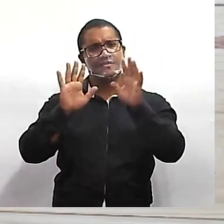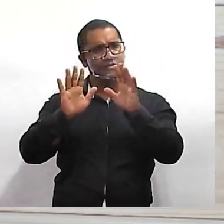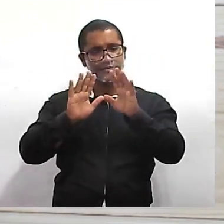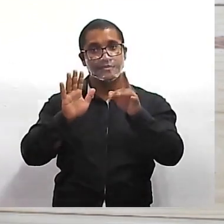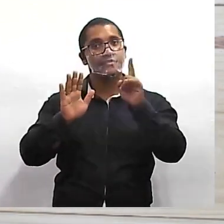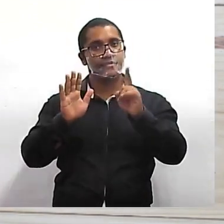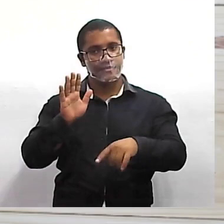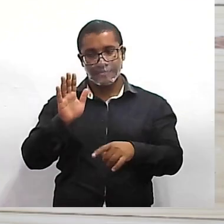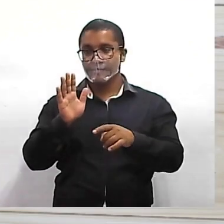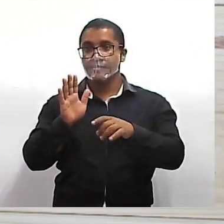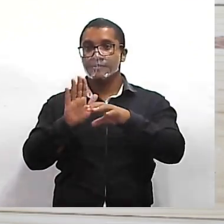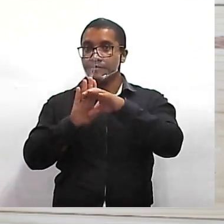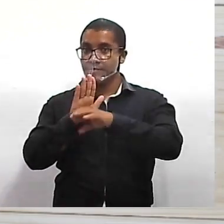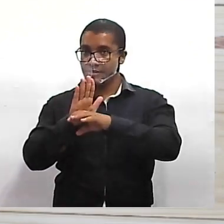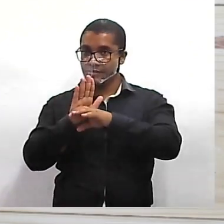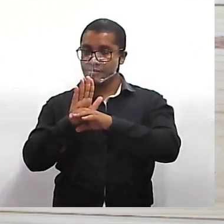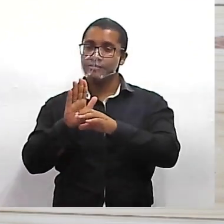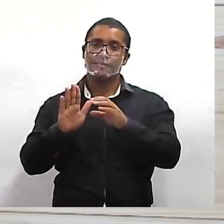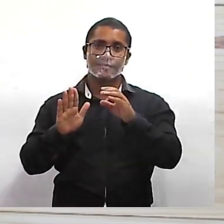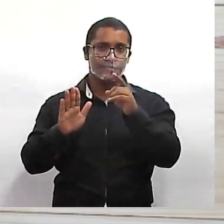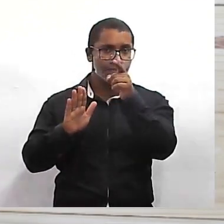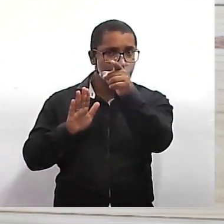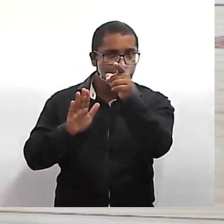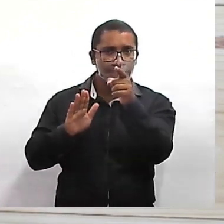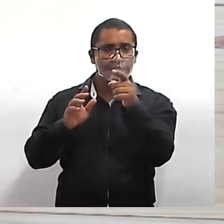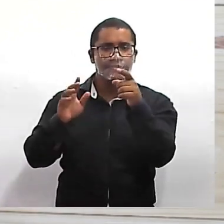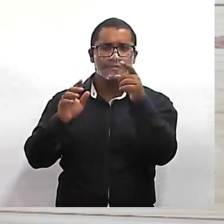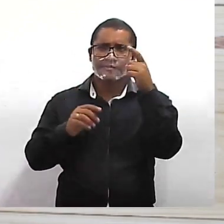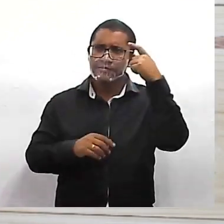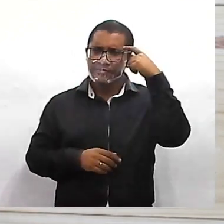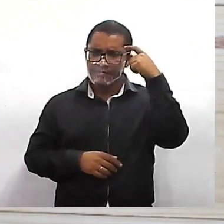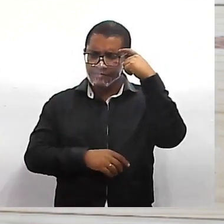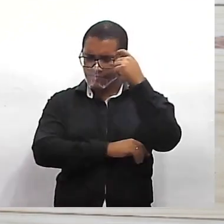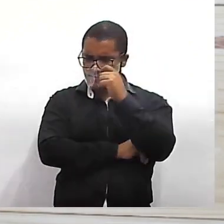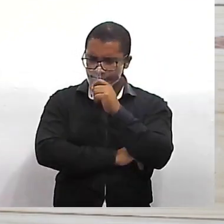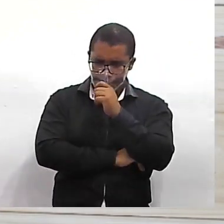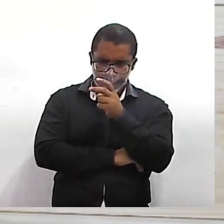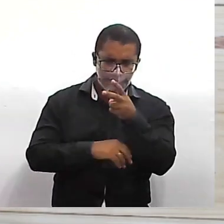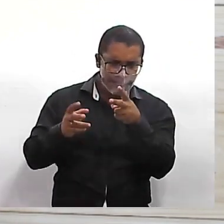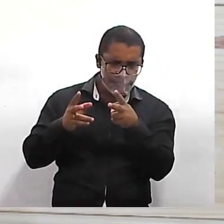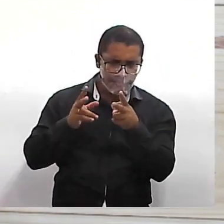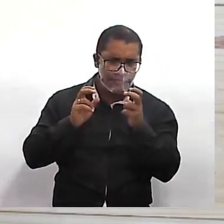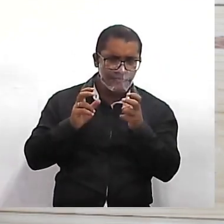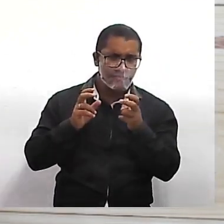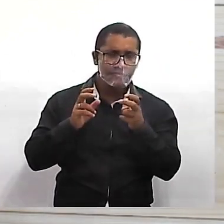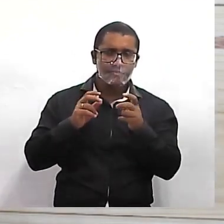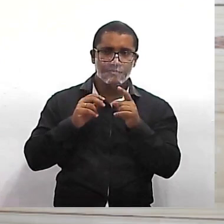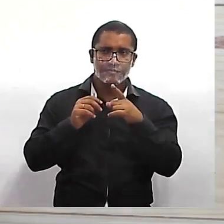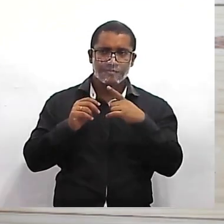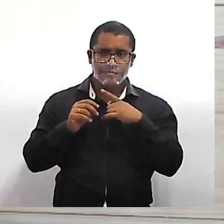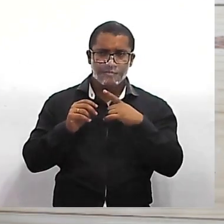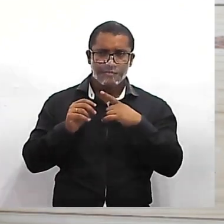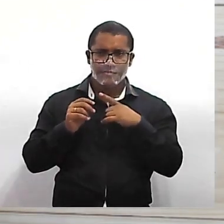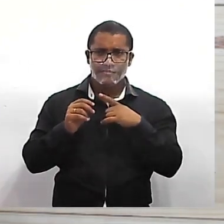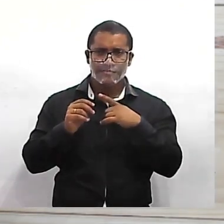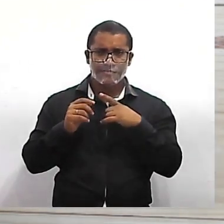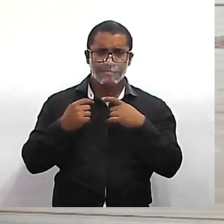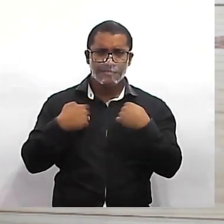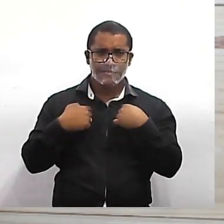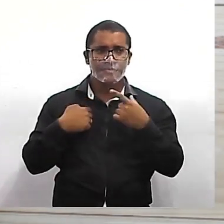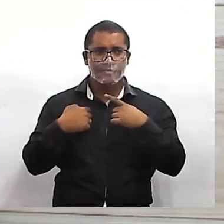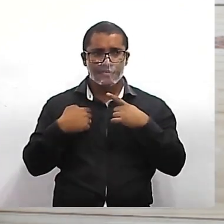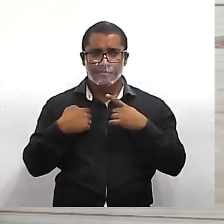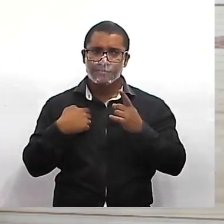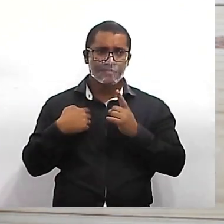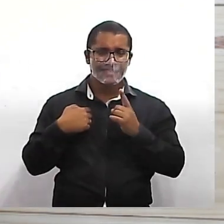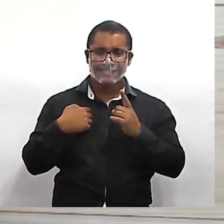E como competência é algo que é interessante que você tente perceber. Se tem, eita, Cris, não tenho. O que vai